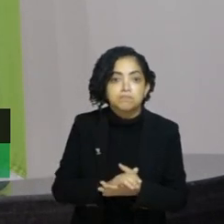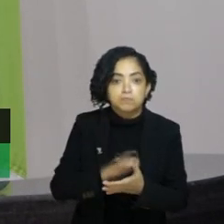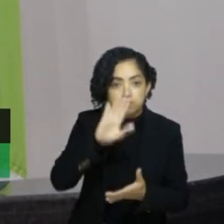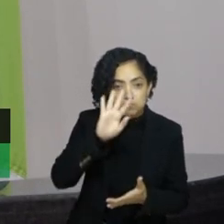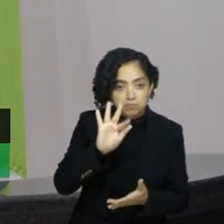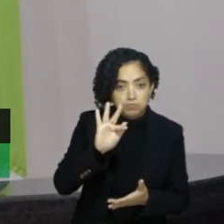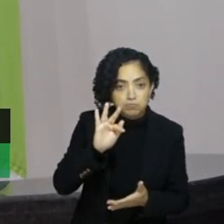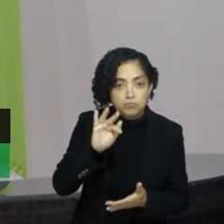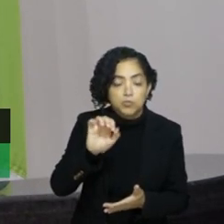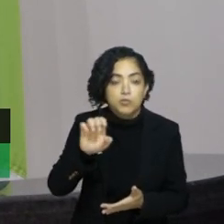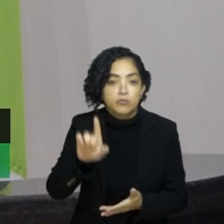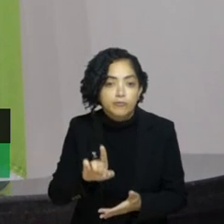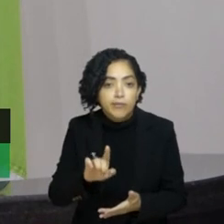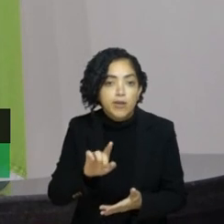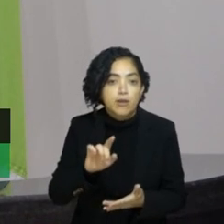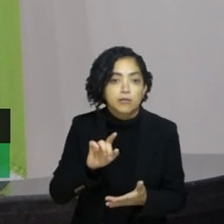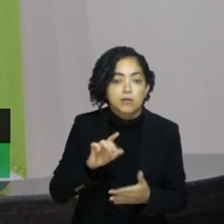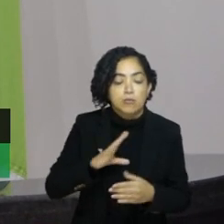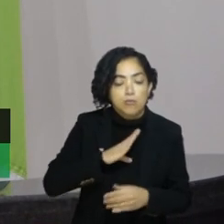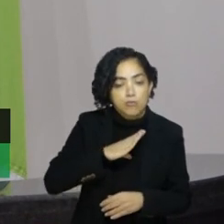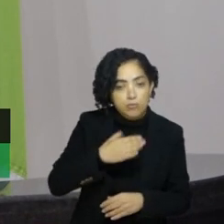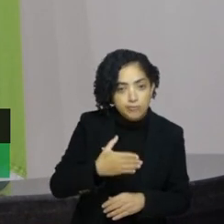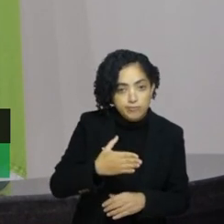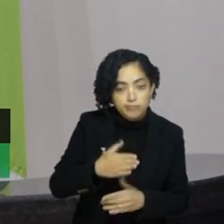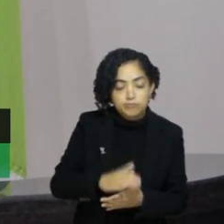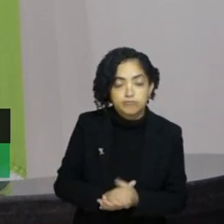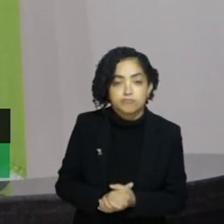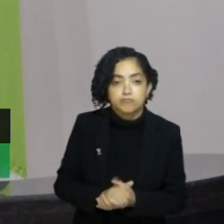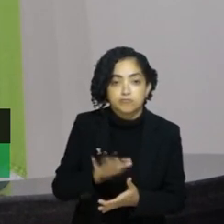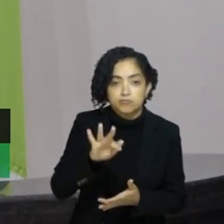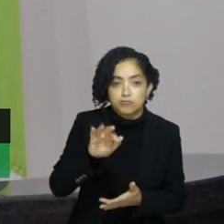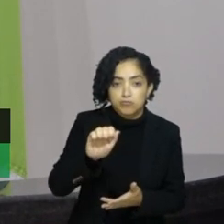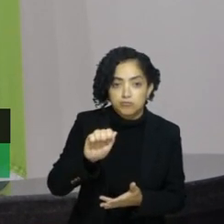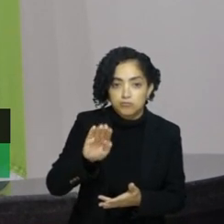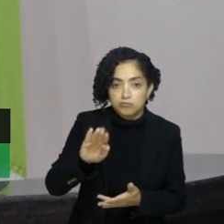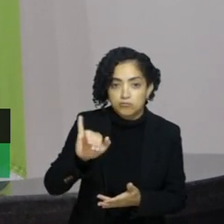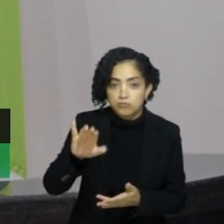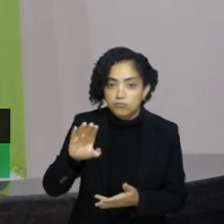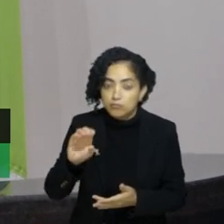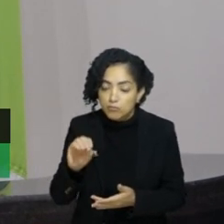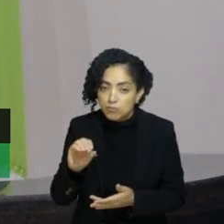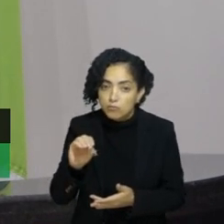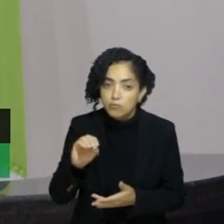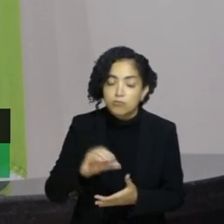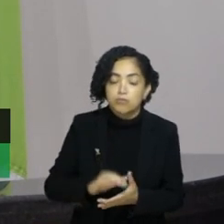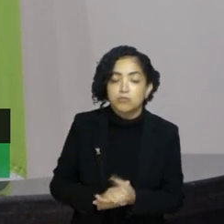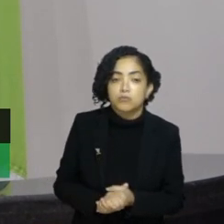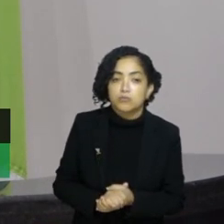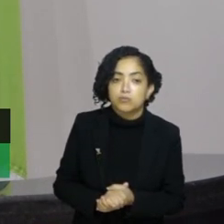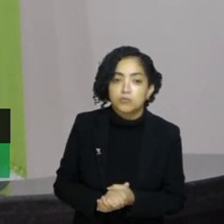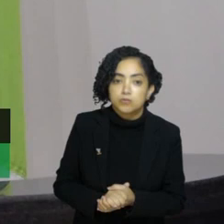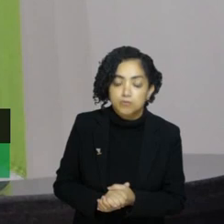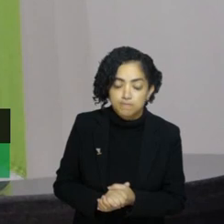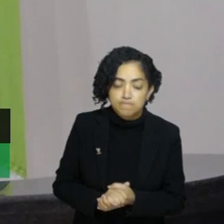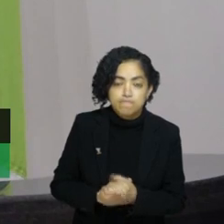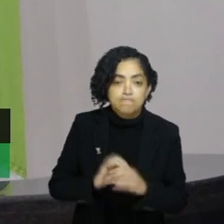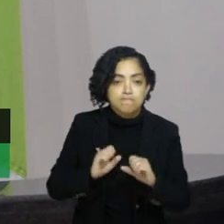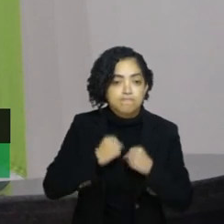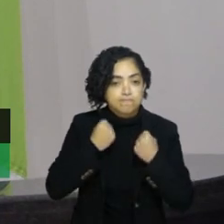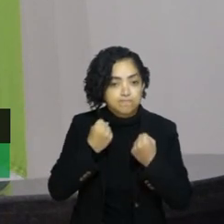coragem inabaláveis. Fábio, uma figura que teve a